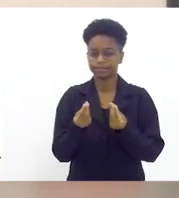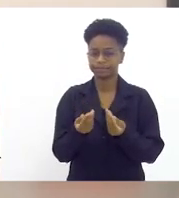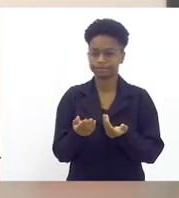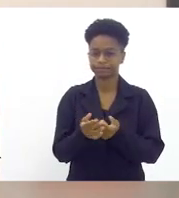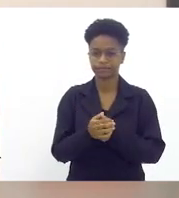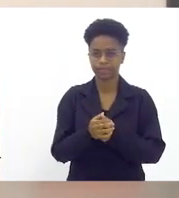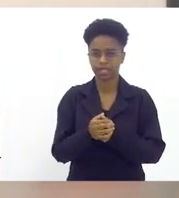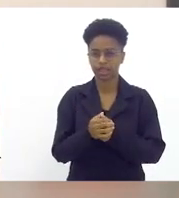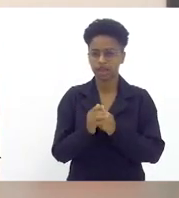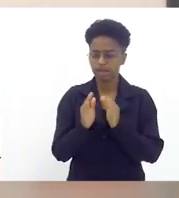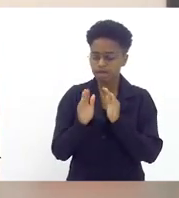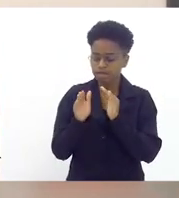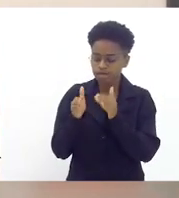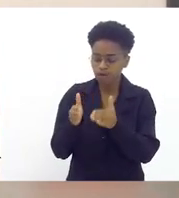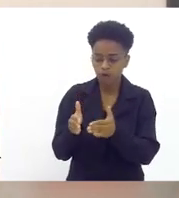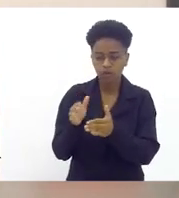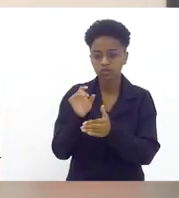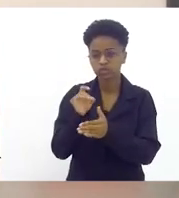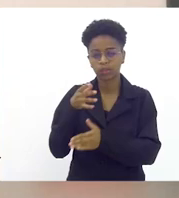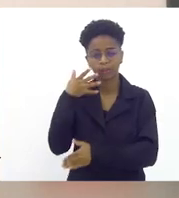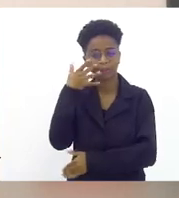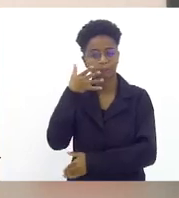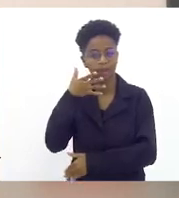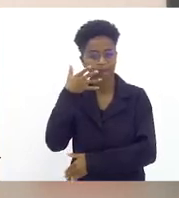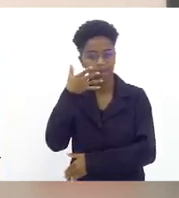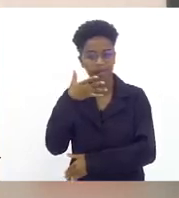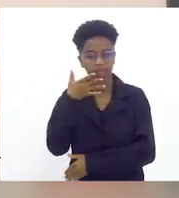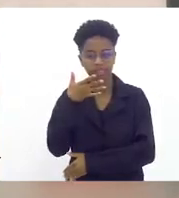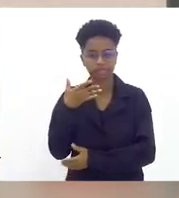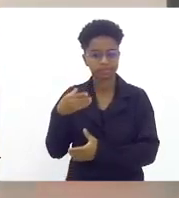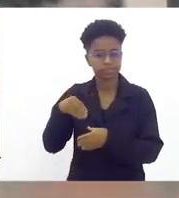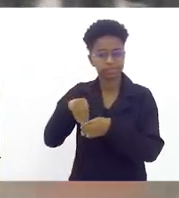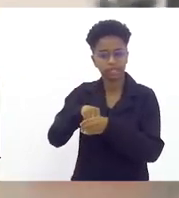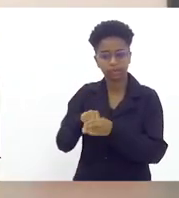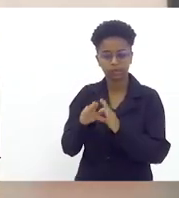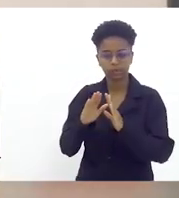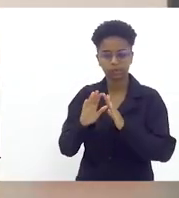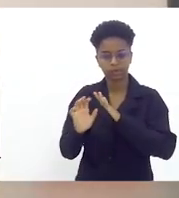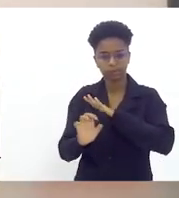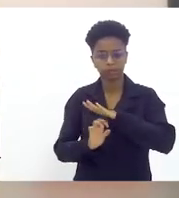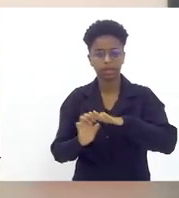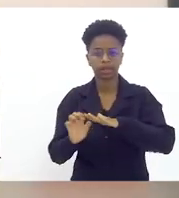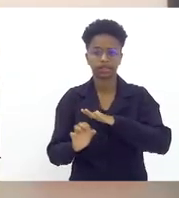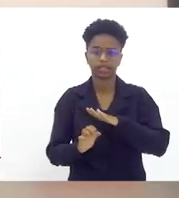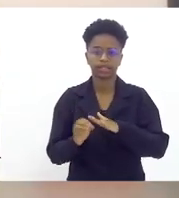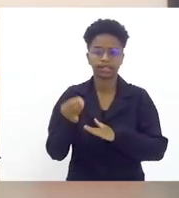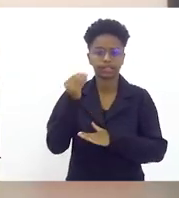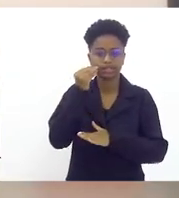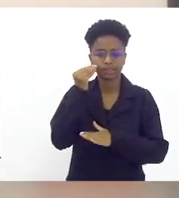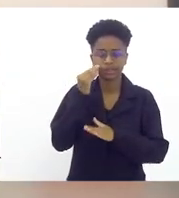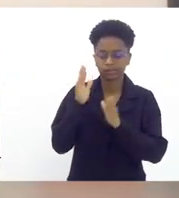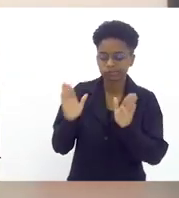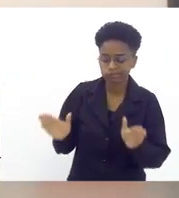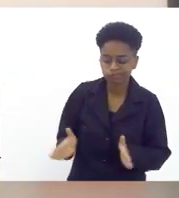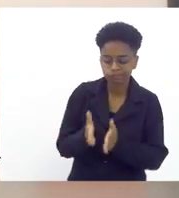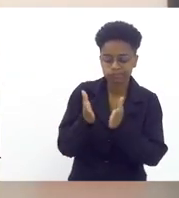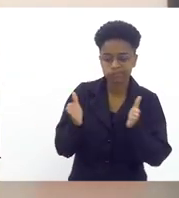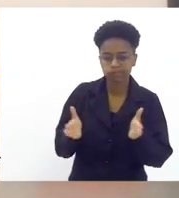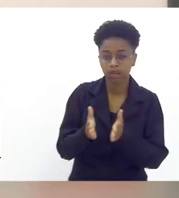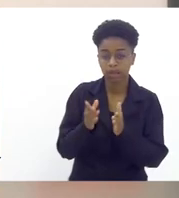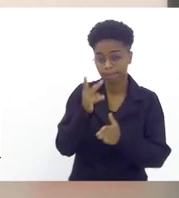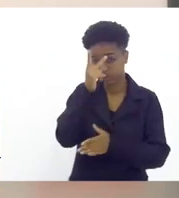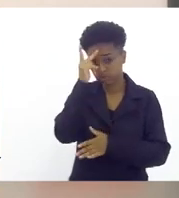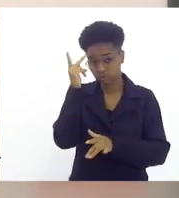é focado somente em palestra interna, né, para desenvolver ali as pessoas colaboradoras da